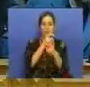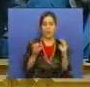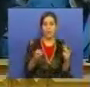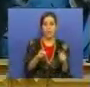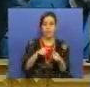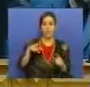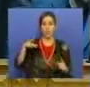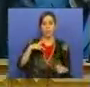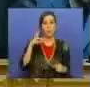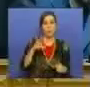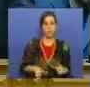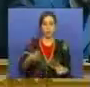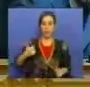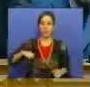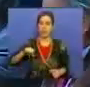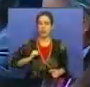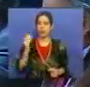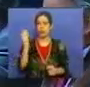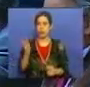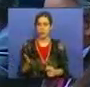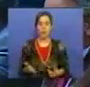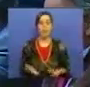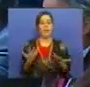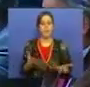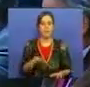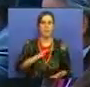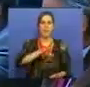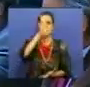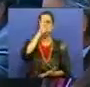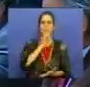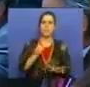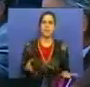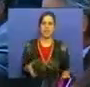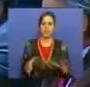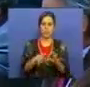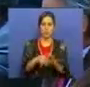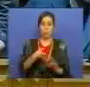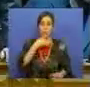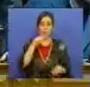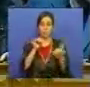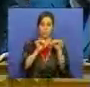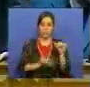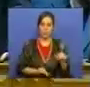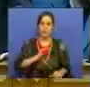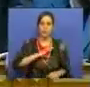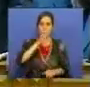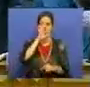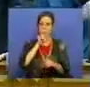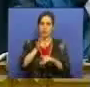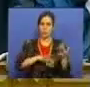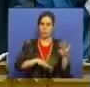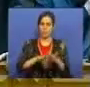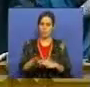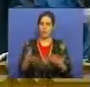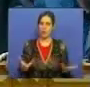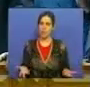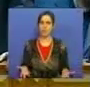energia entre Portugal e Espanha. Agora, Sr. Ministro, sobre o fundamento, o Sr. Ministro faz aqui